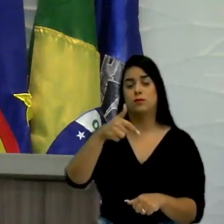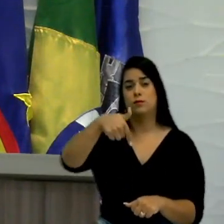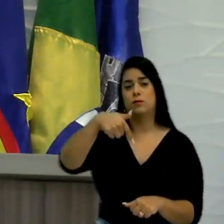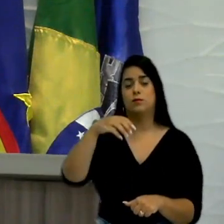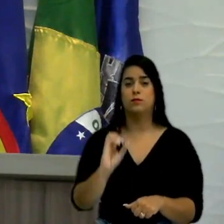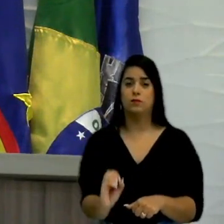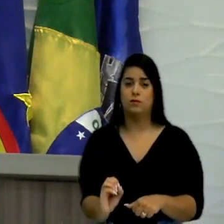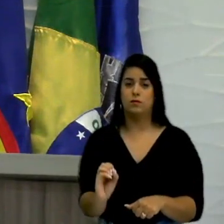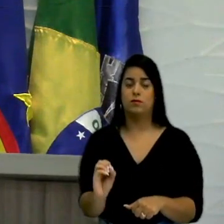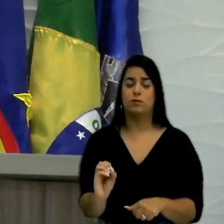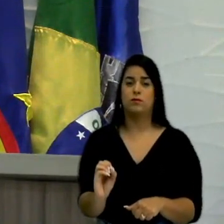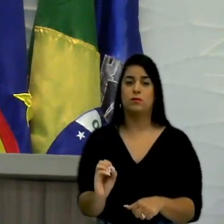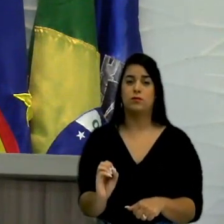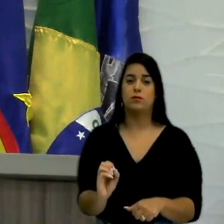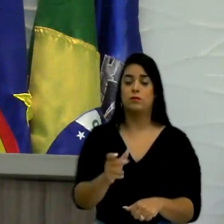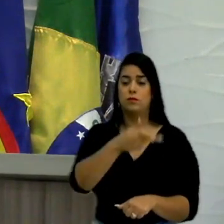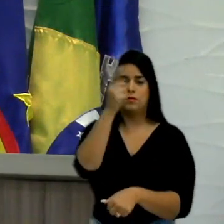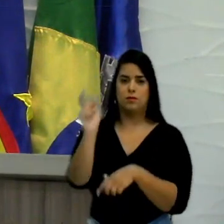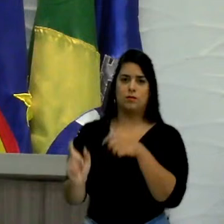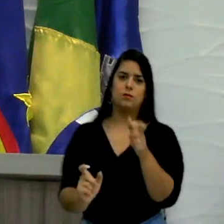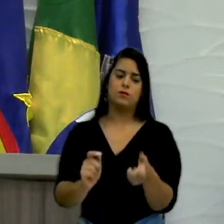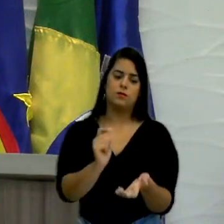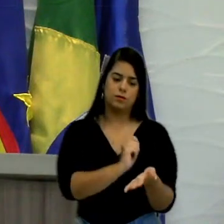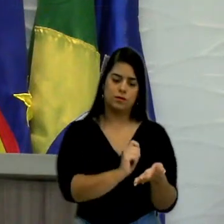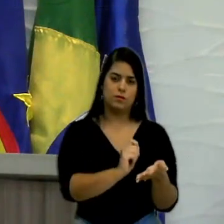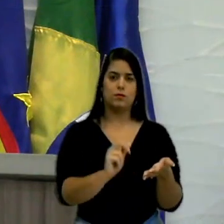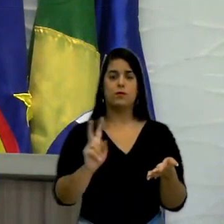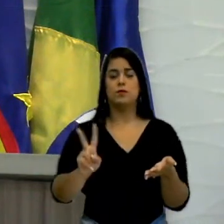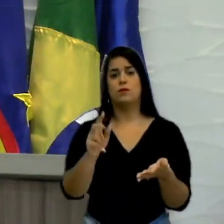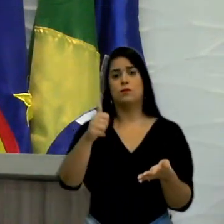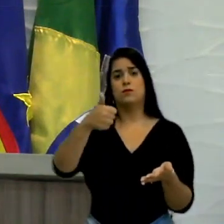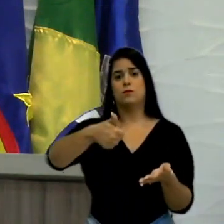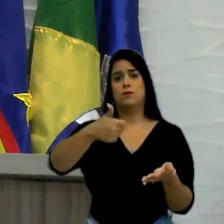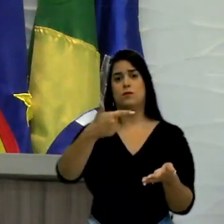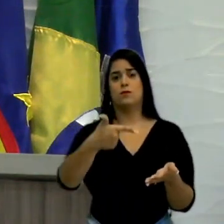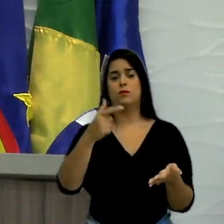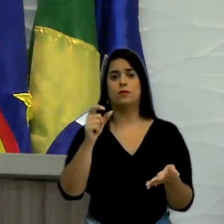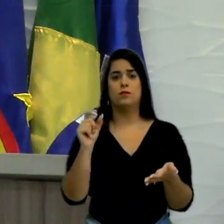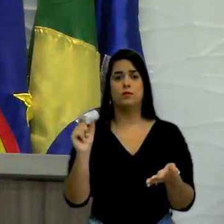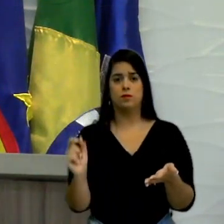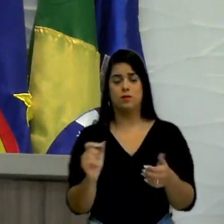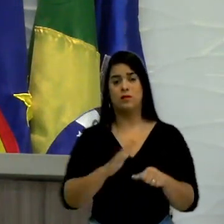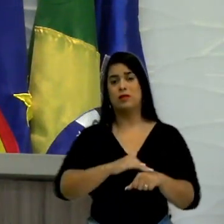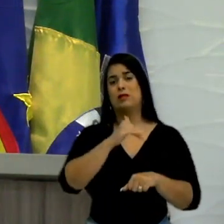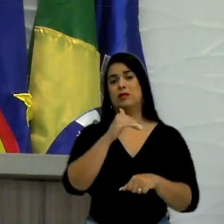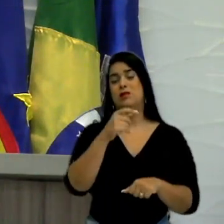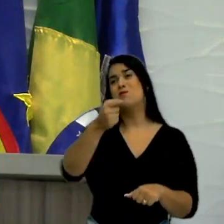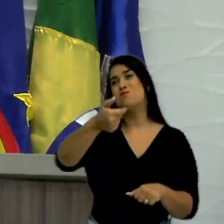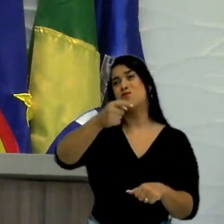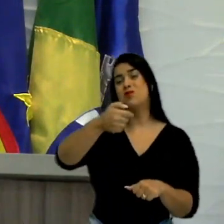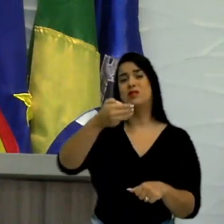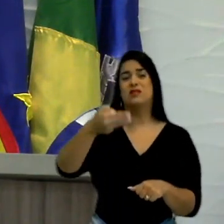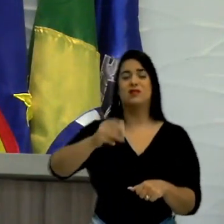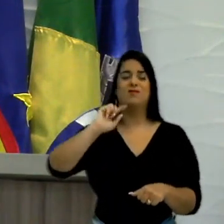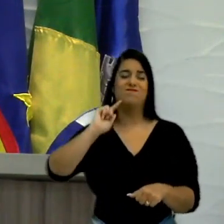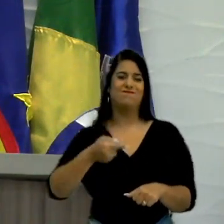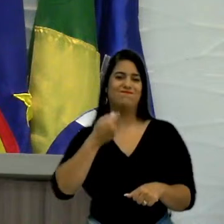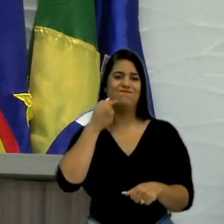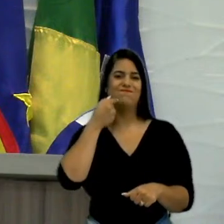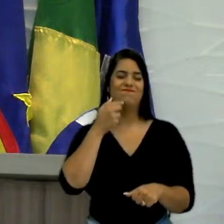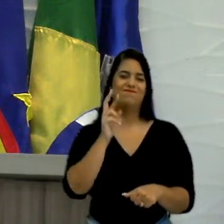2.470 agricultores inscritos, no valor de 1.200, que vai dar aí mais quase 3 milhões de reais, que vai